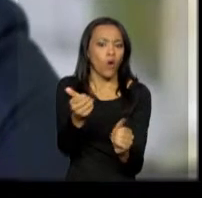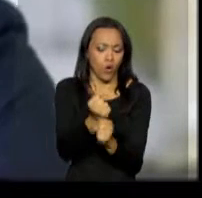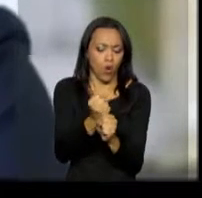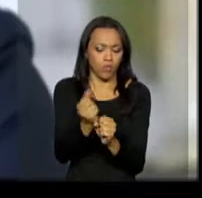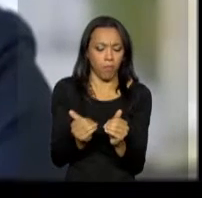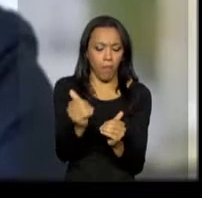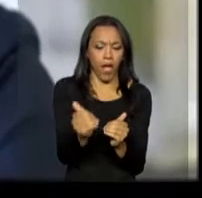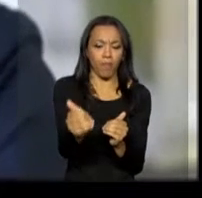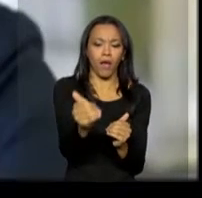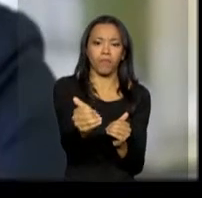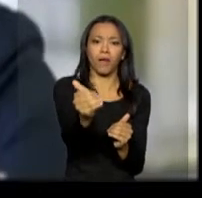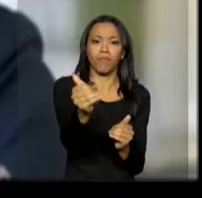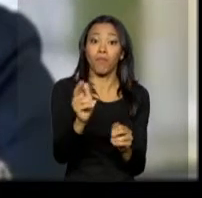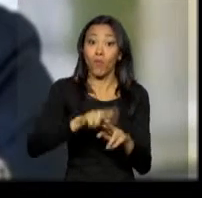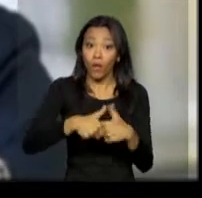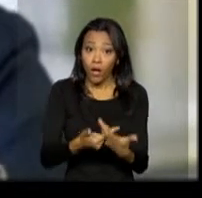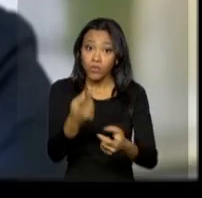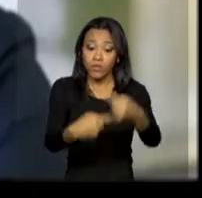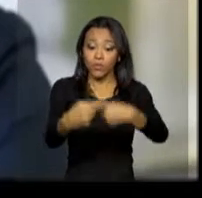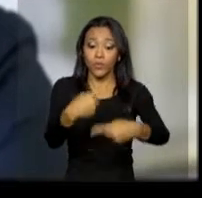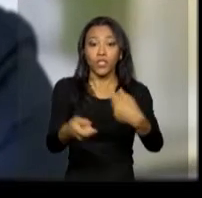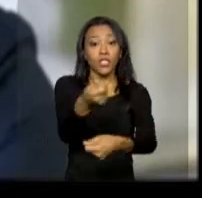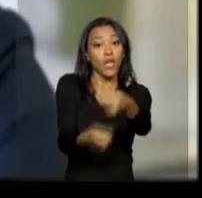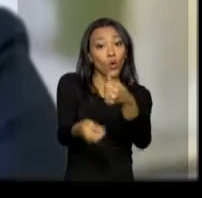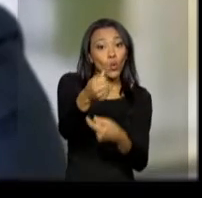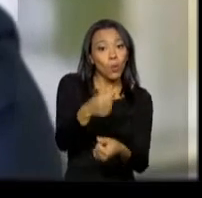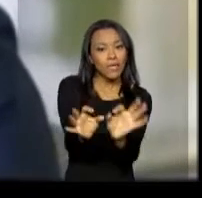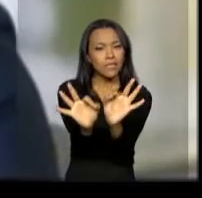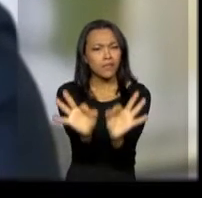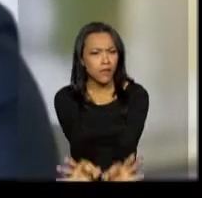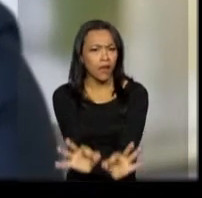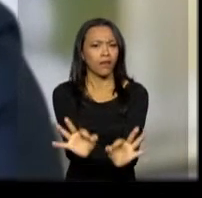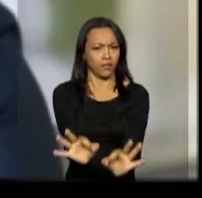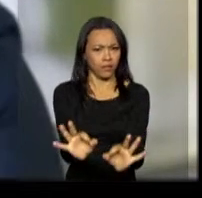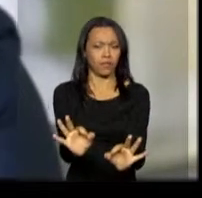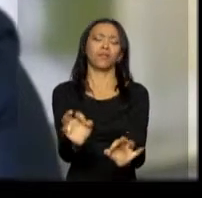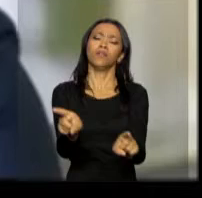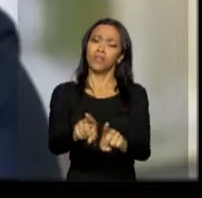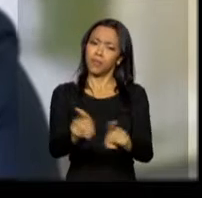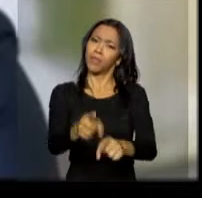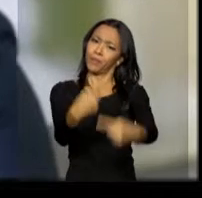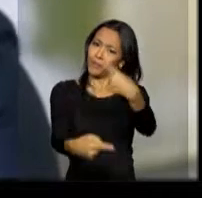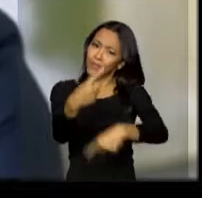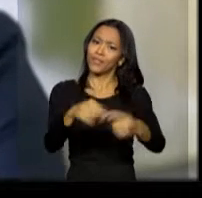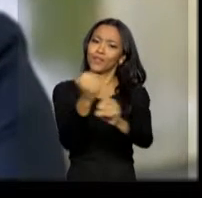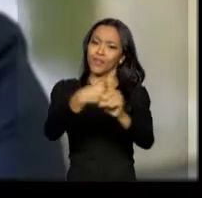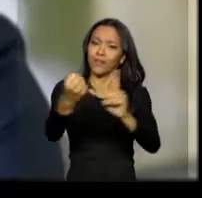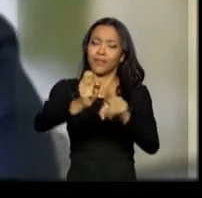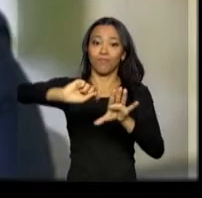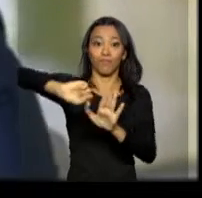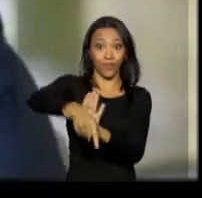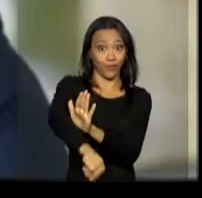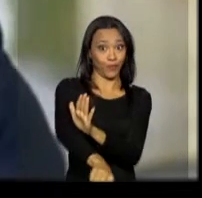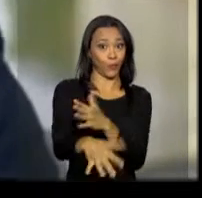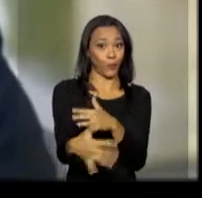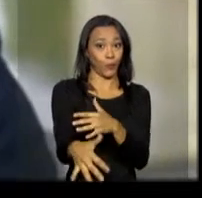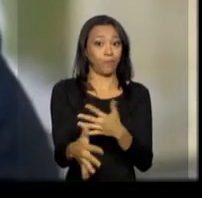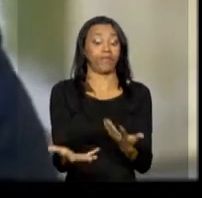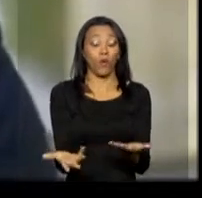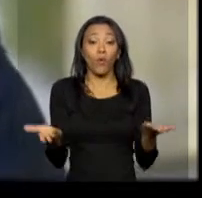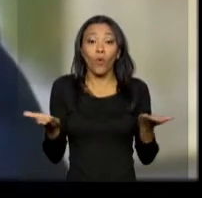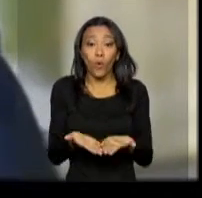anos por causa de políticas econômicas corretas e de políticas sociais profundas. Hoje, há